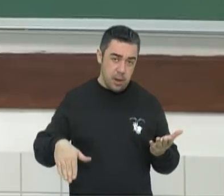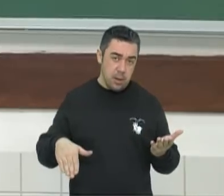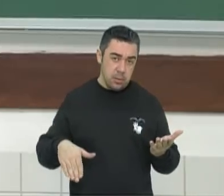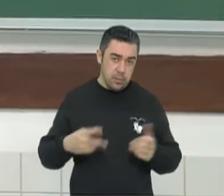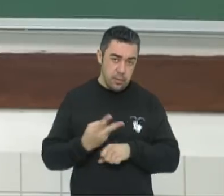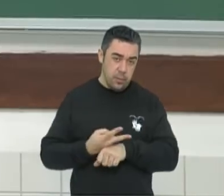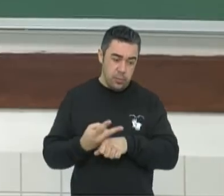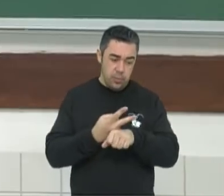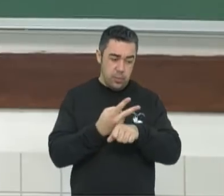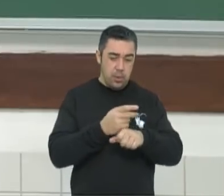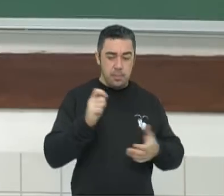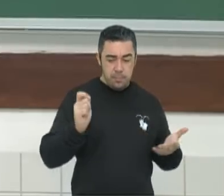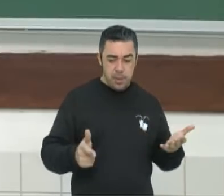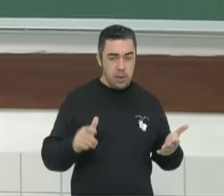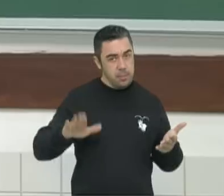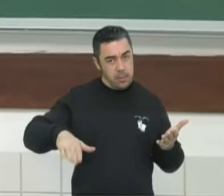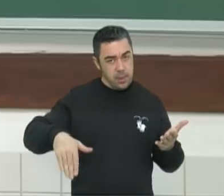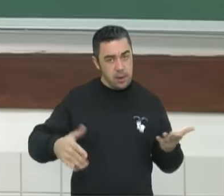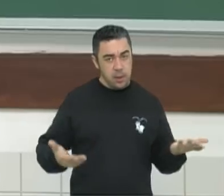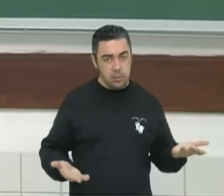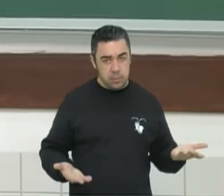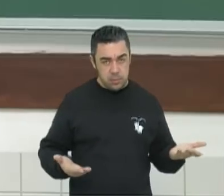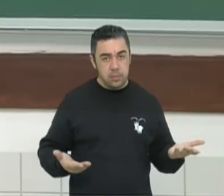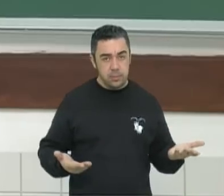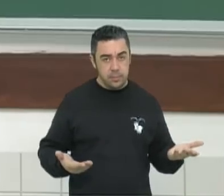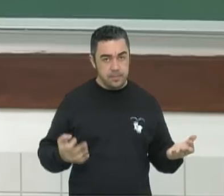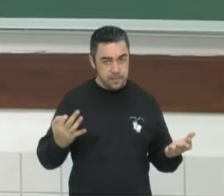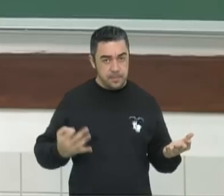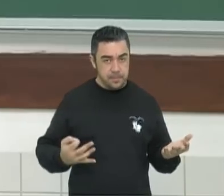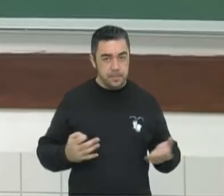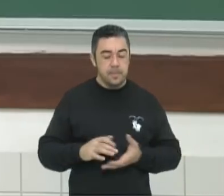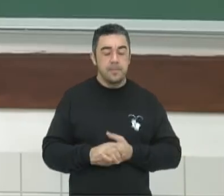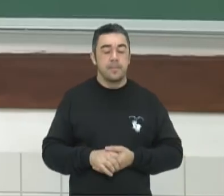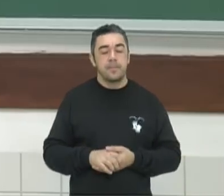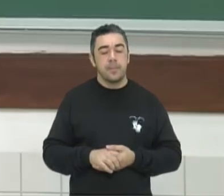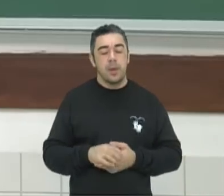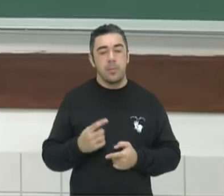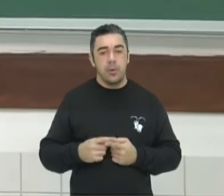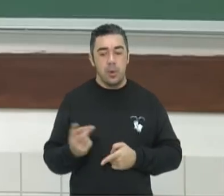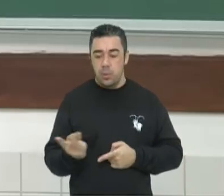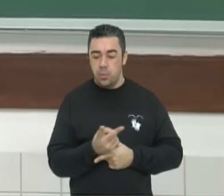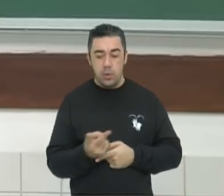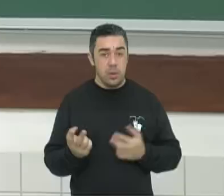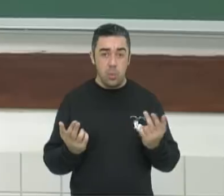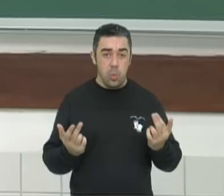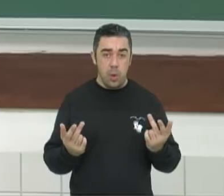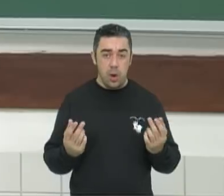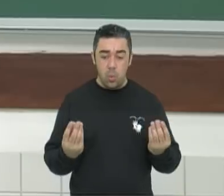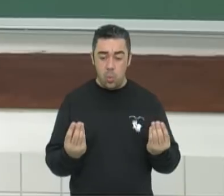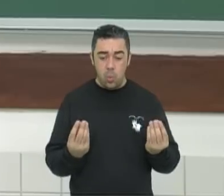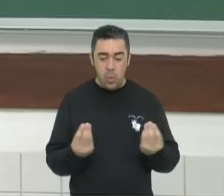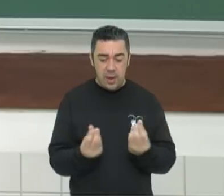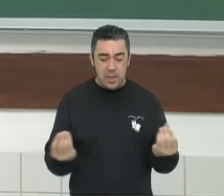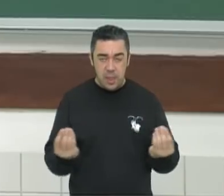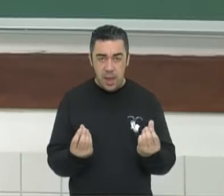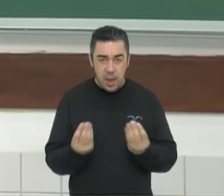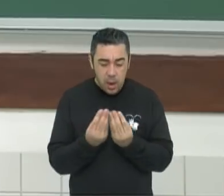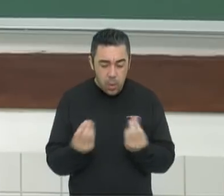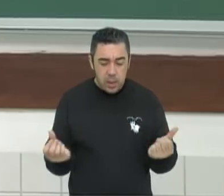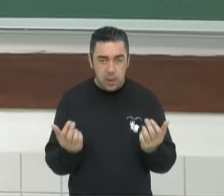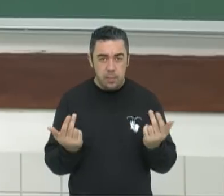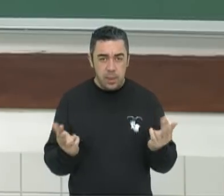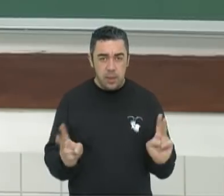eu, né, vai comprar o quê? O produto onde está mais barato, né, sendo que é o mesmo produto de uma qualidade igual,